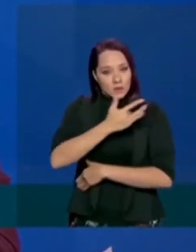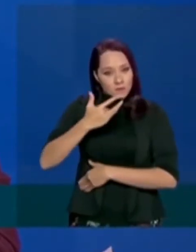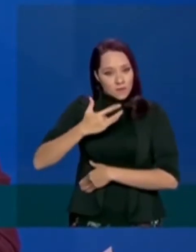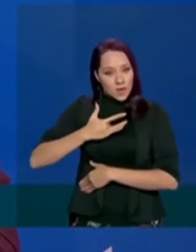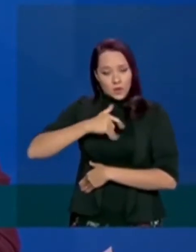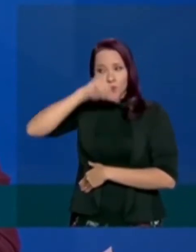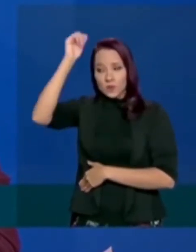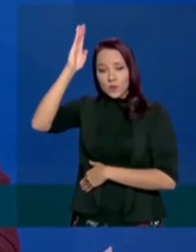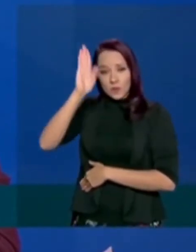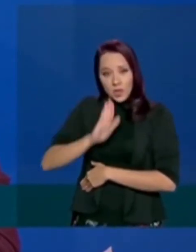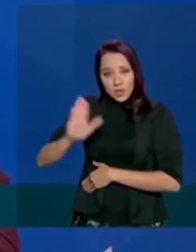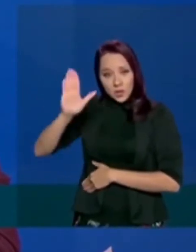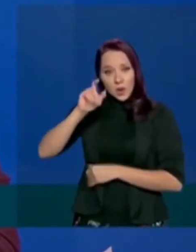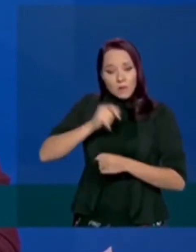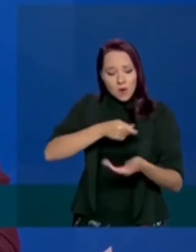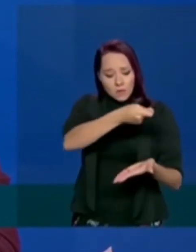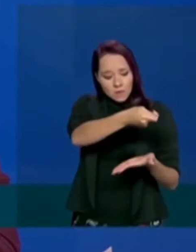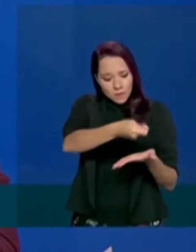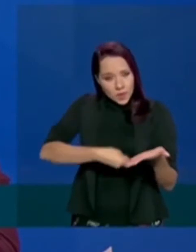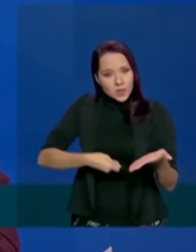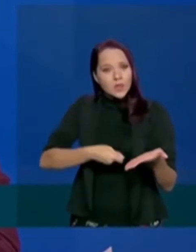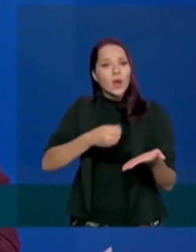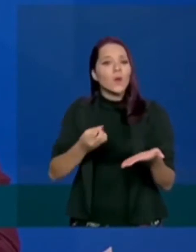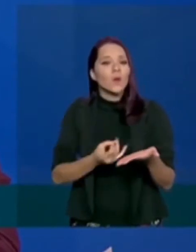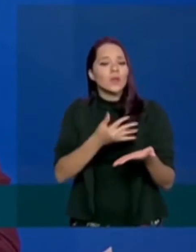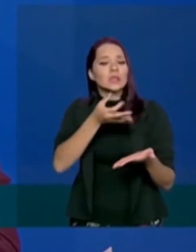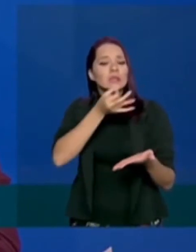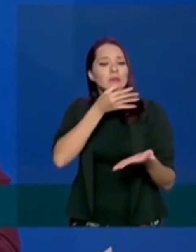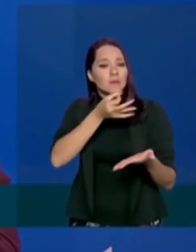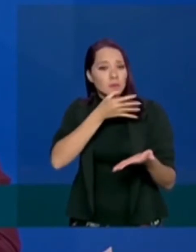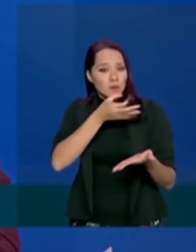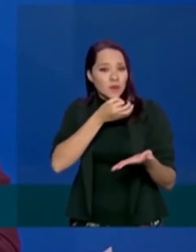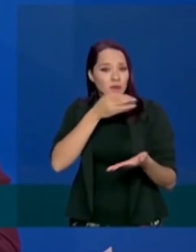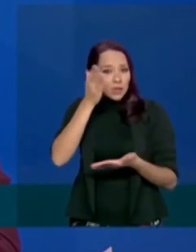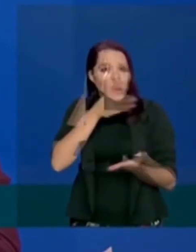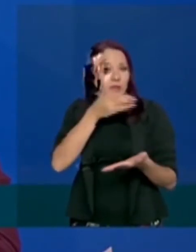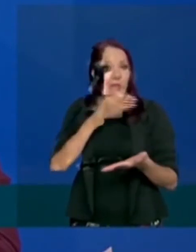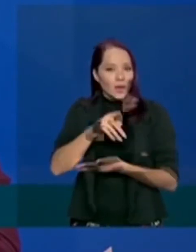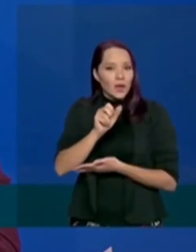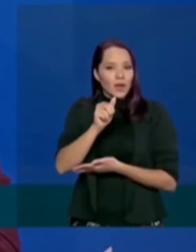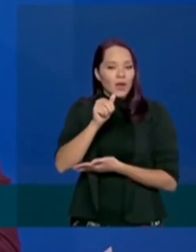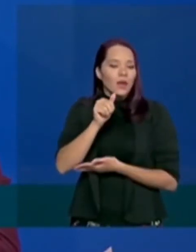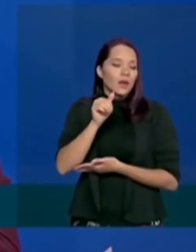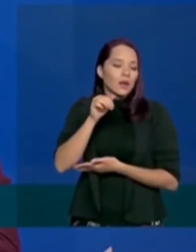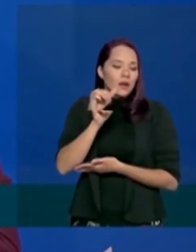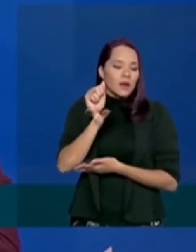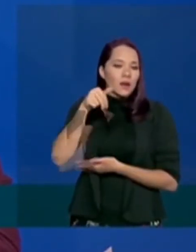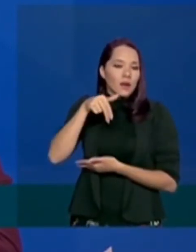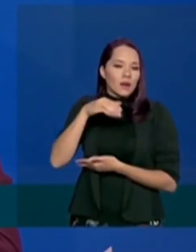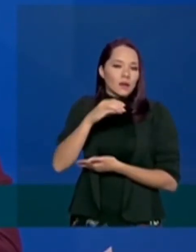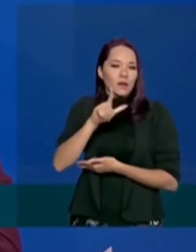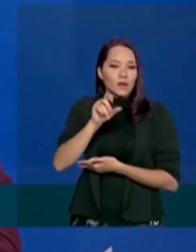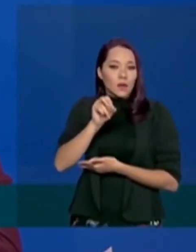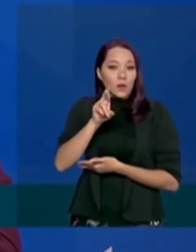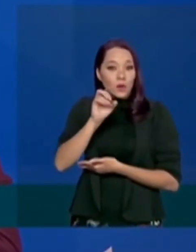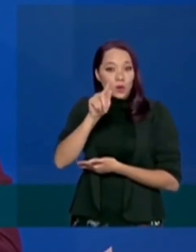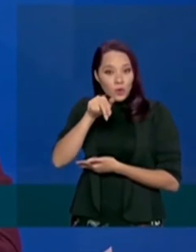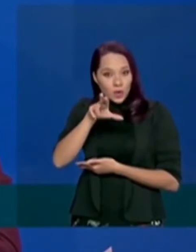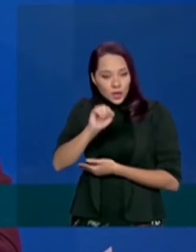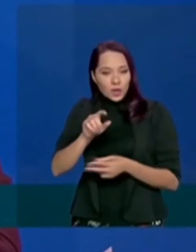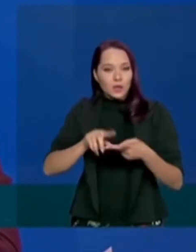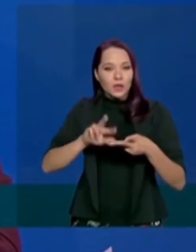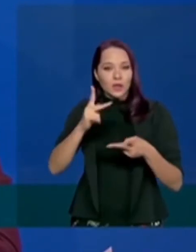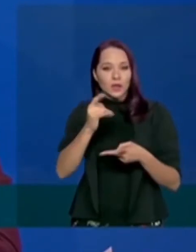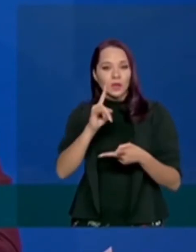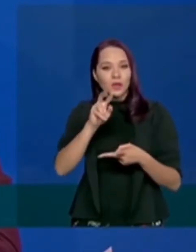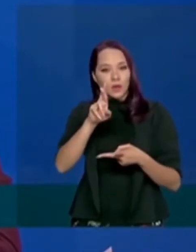pudessem prescrever uma dose segura das medicações conhecidas como antimalarcos, cloroquina e hidroxicloroquina